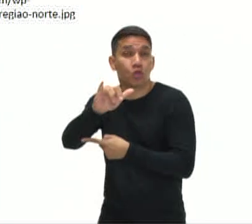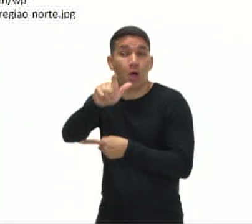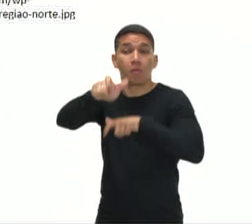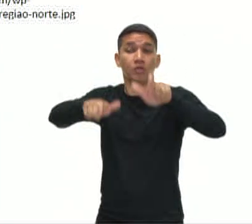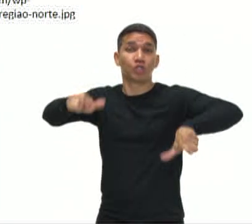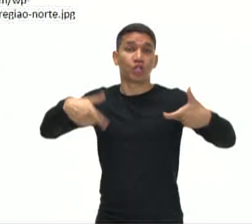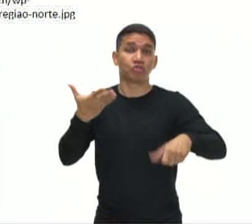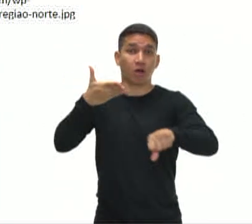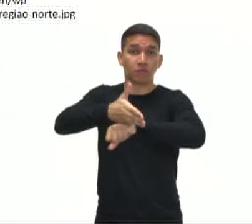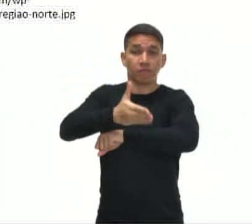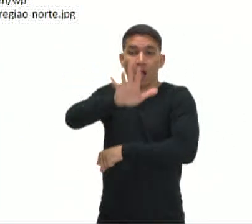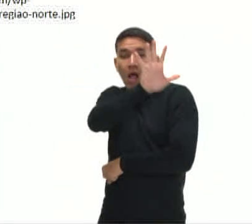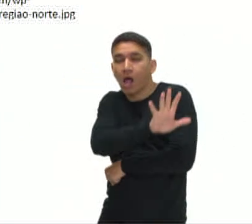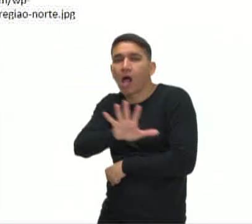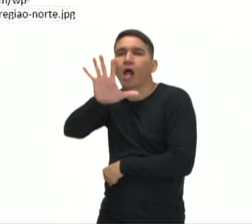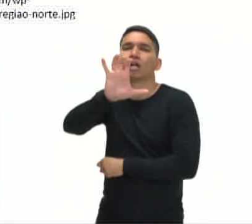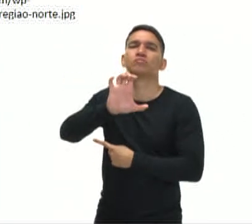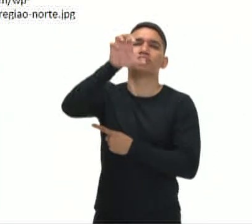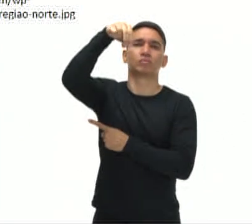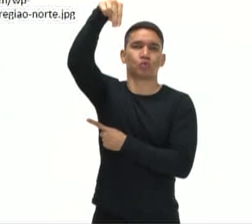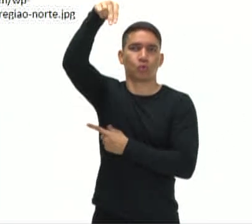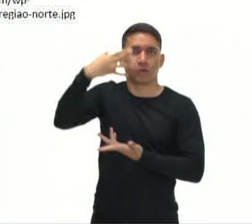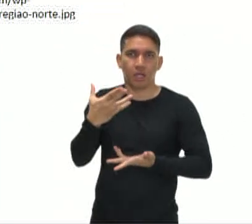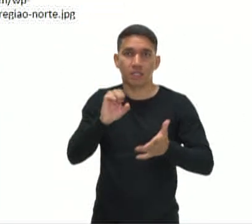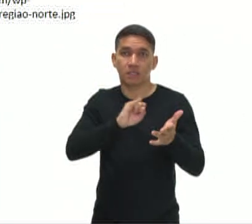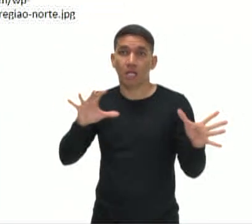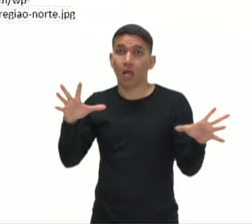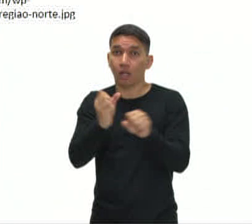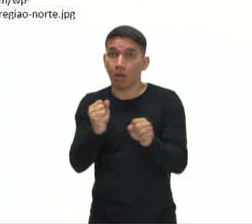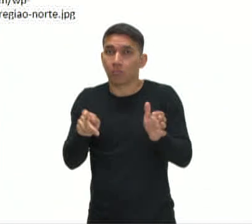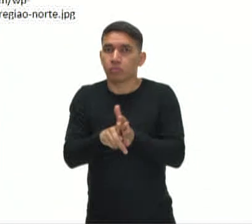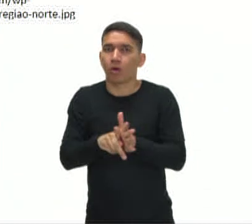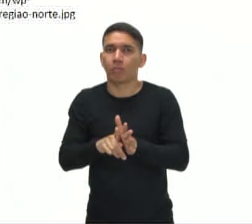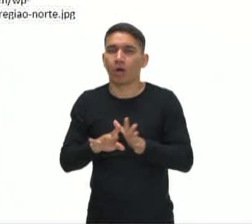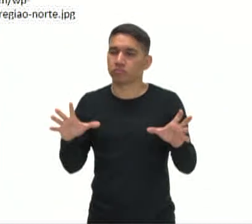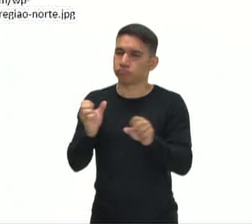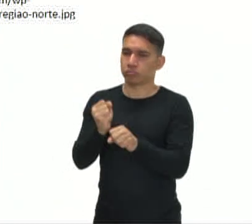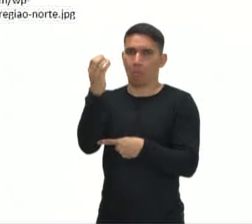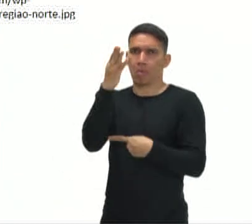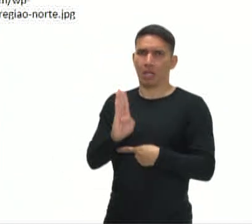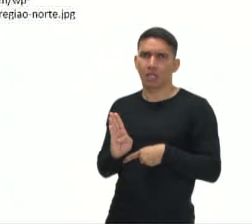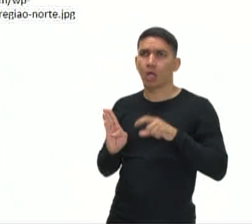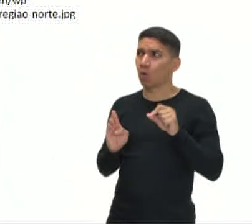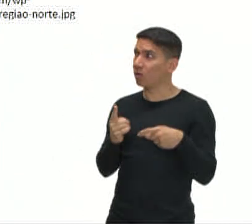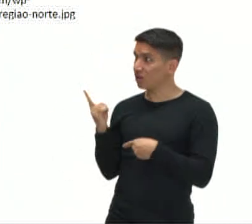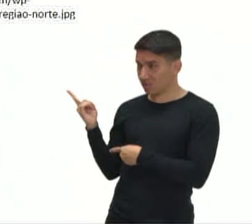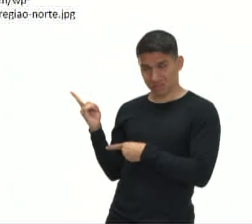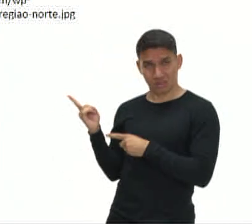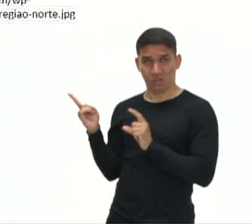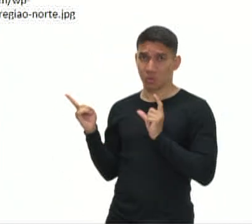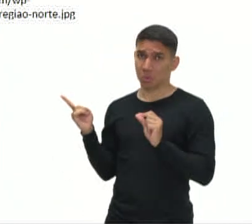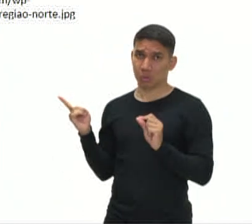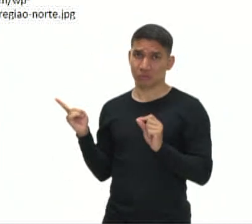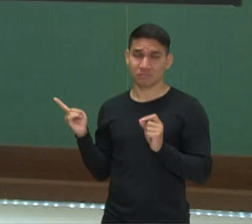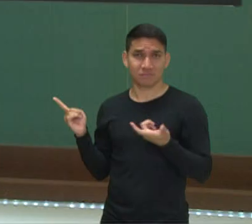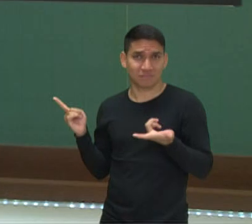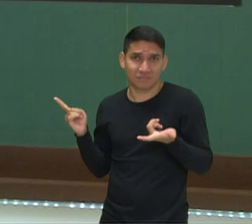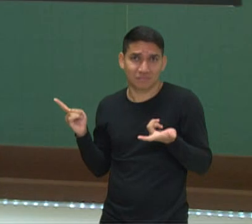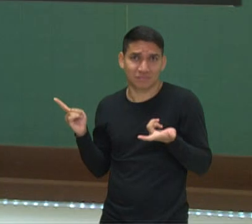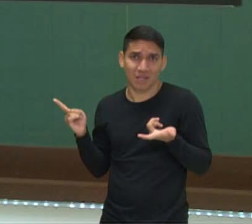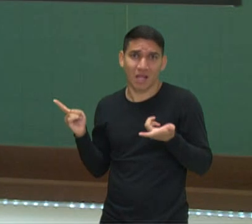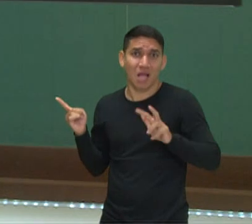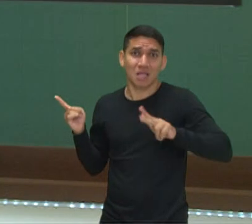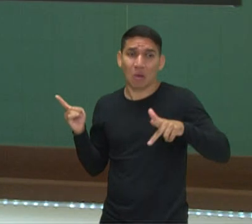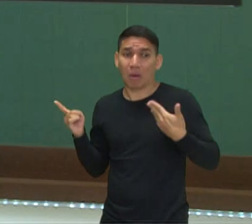pessoas que residem na região norte. Se eu pegar o total da população brasileira, isso não é o